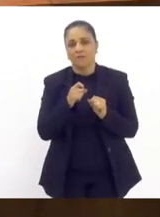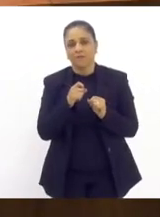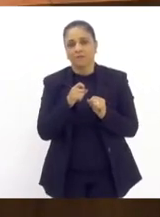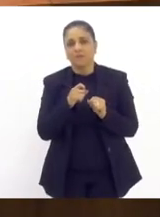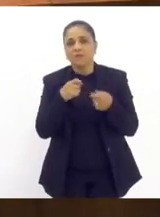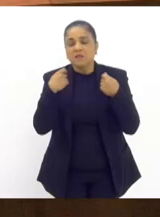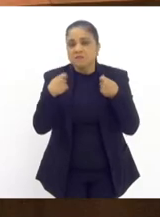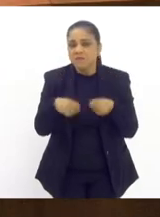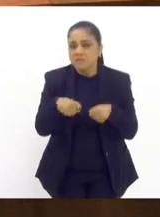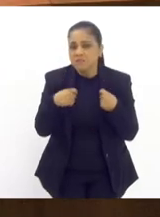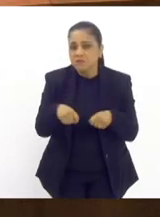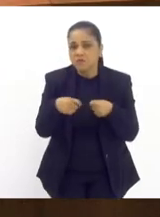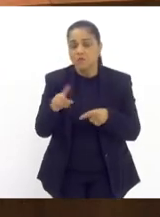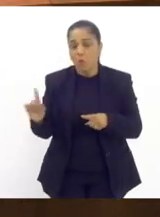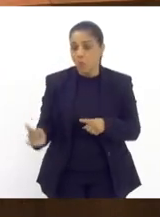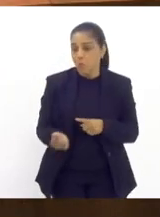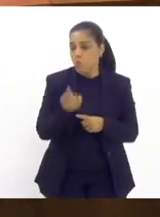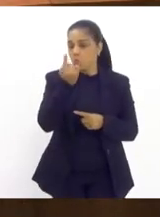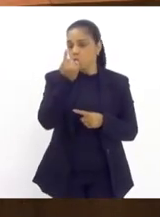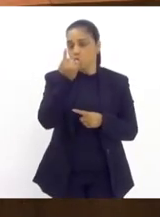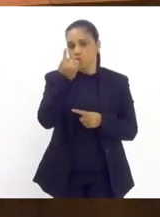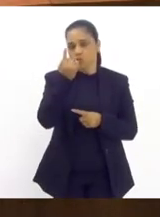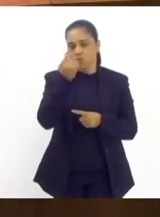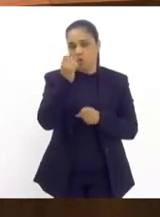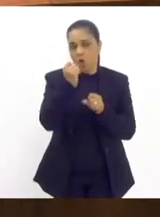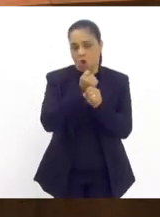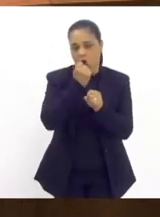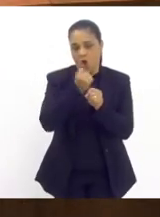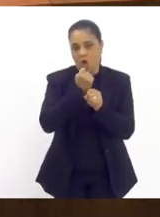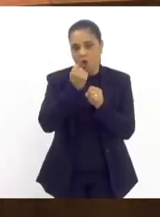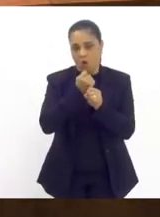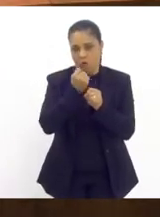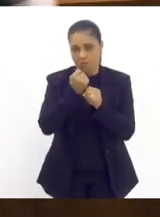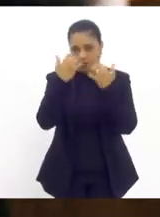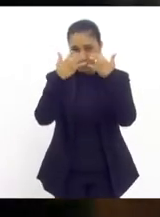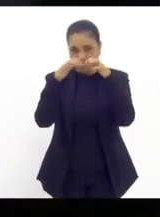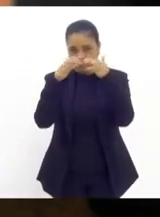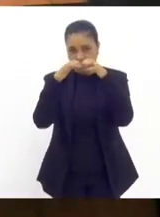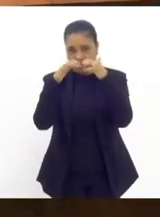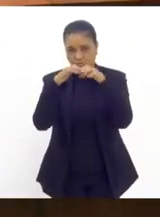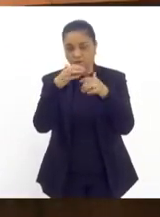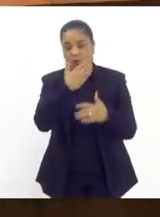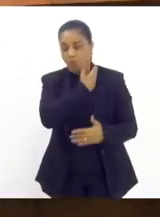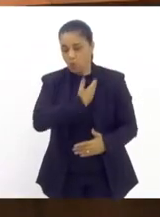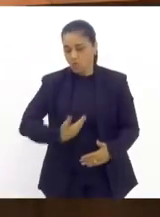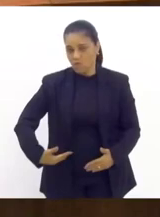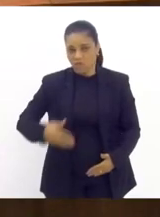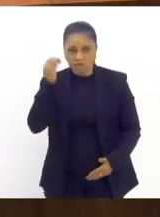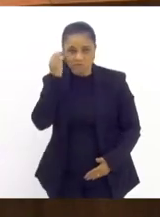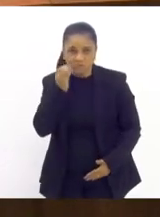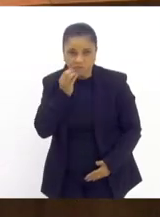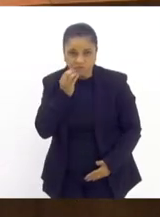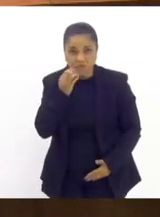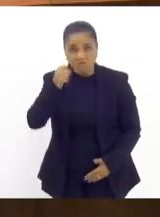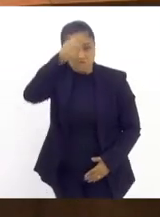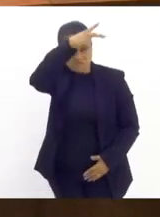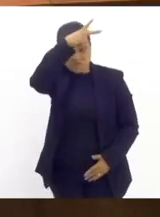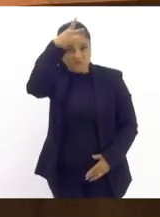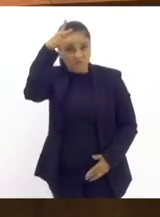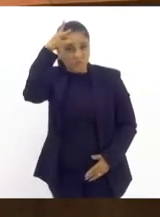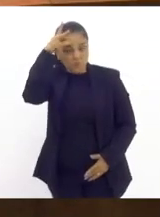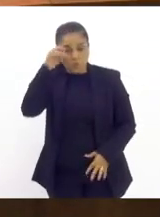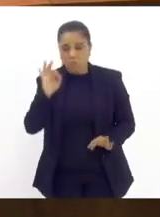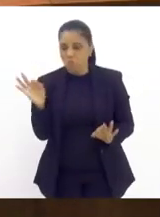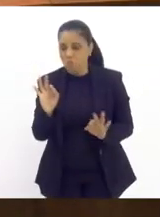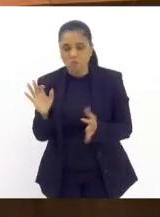foi o único ver obra foi o Governo do Estado do Rio de Janeiro e o que eu pude ver lá que a prefeitura não se indignou sequer a